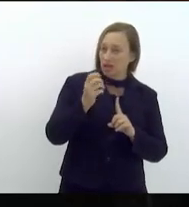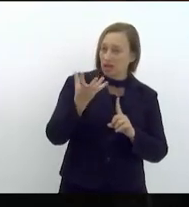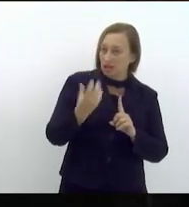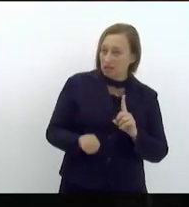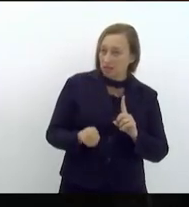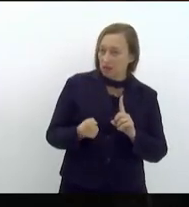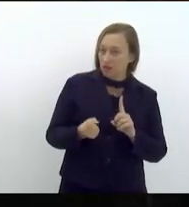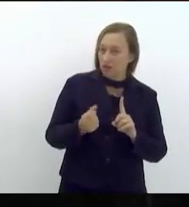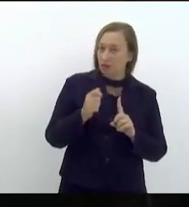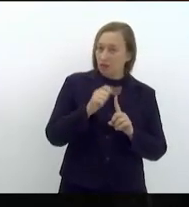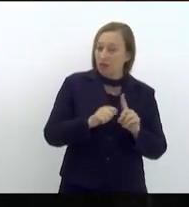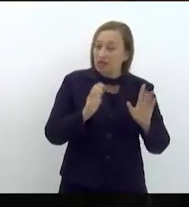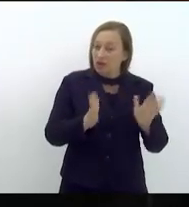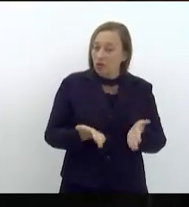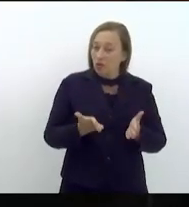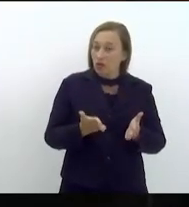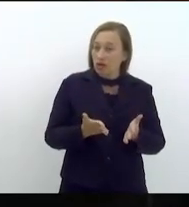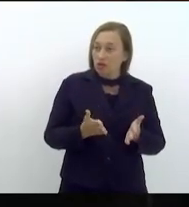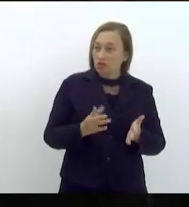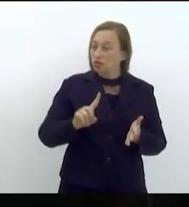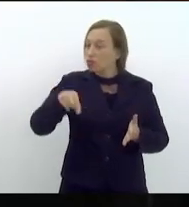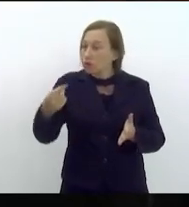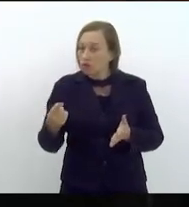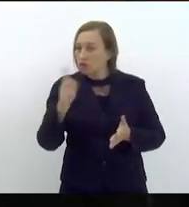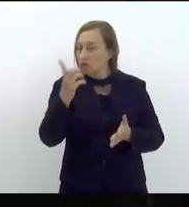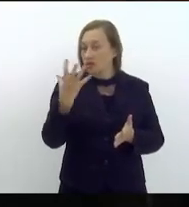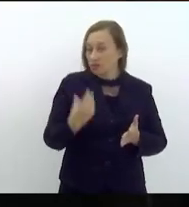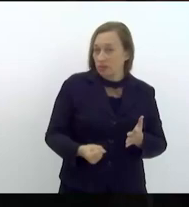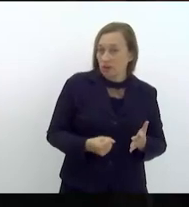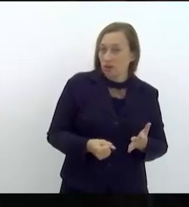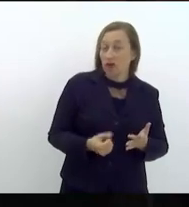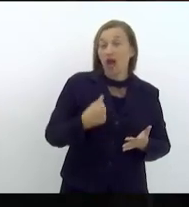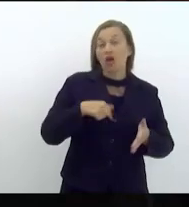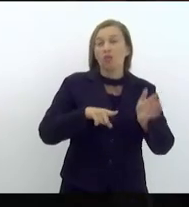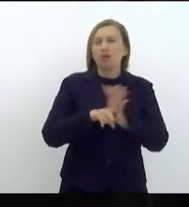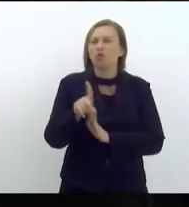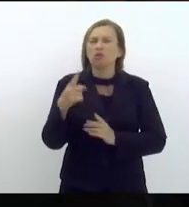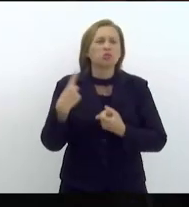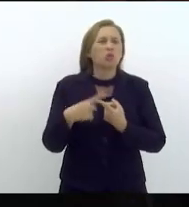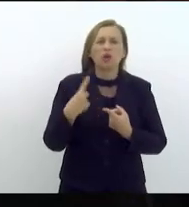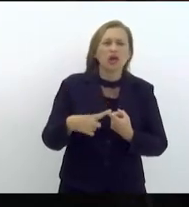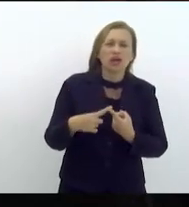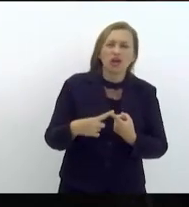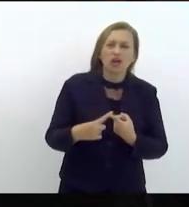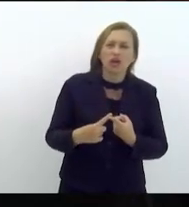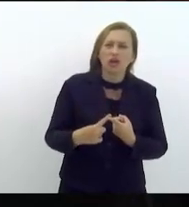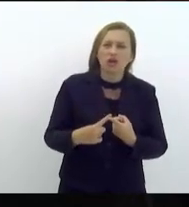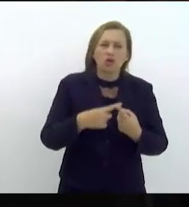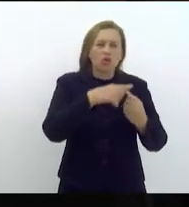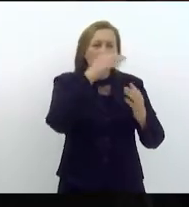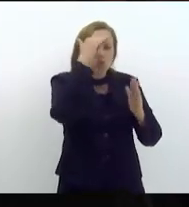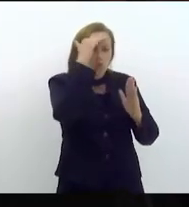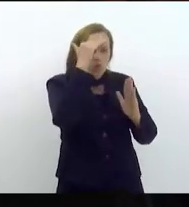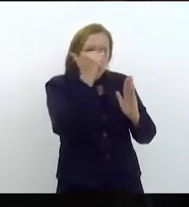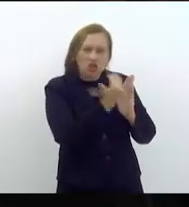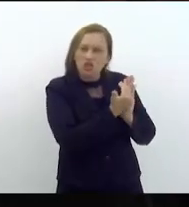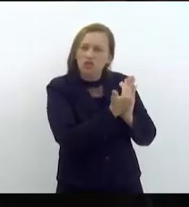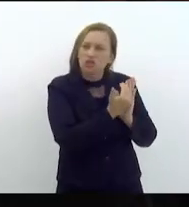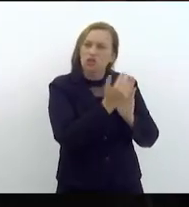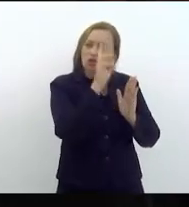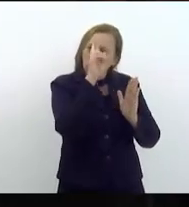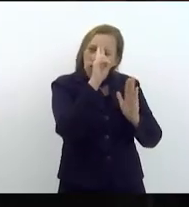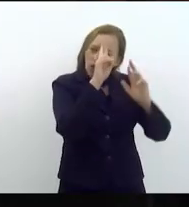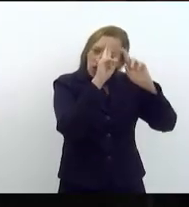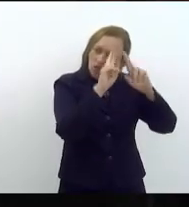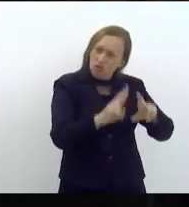recebeu nesse eu te pergunto qual é o critério porque que não tem um atendimento respeitoso com essas famílias por parte